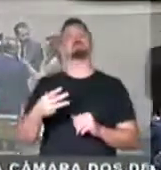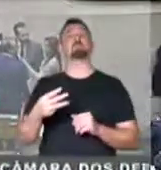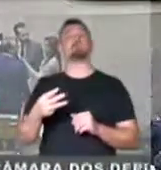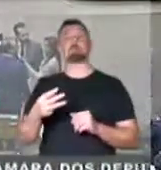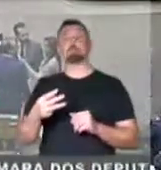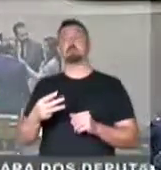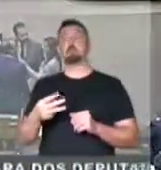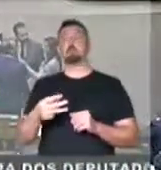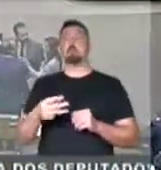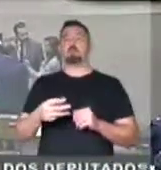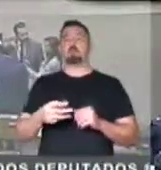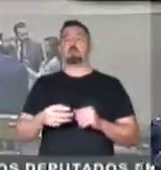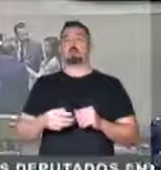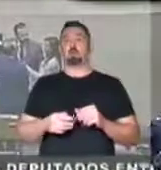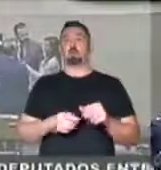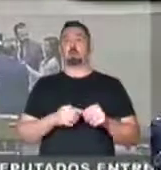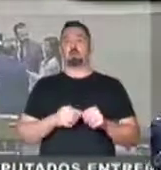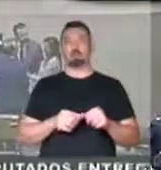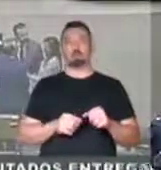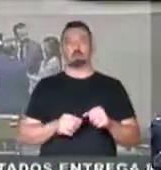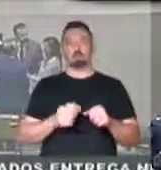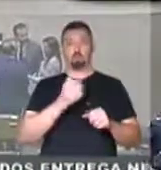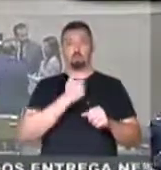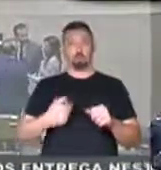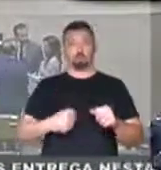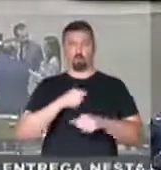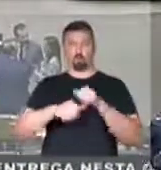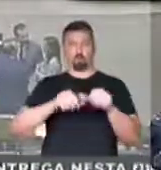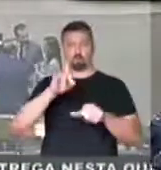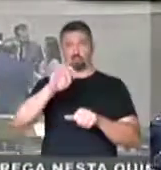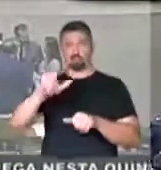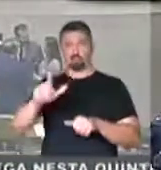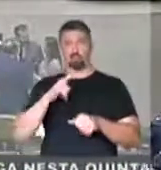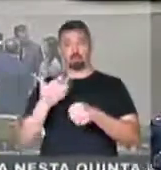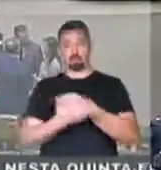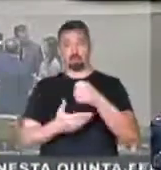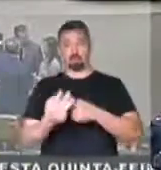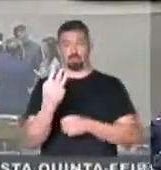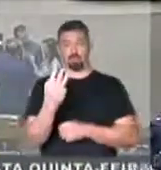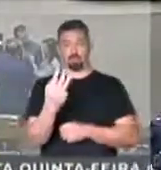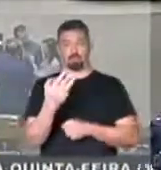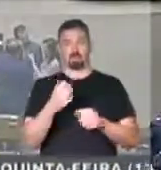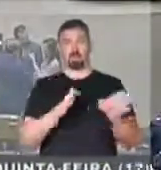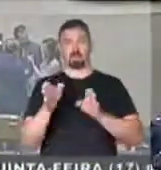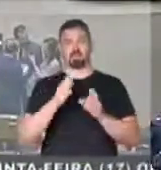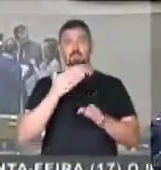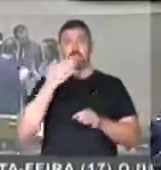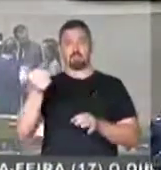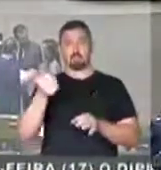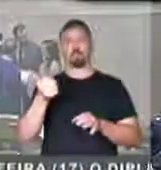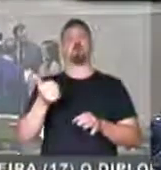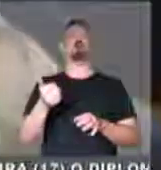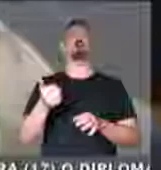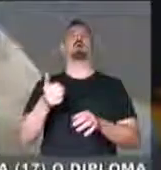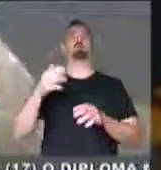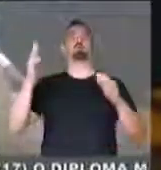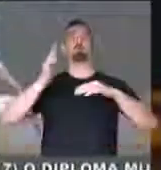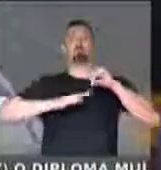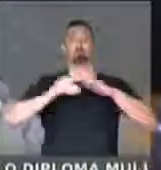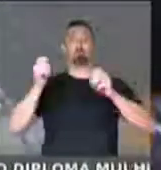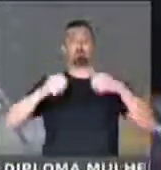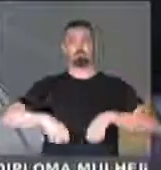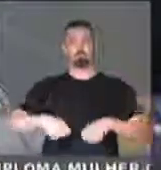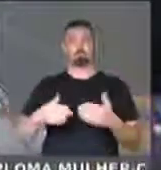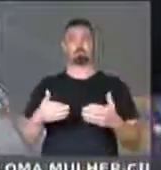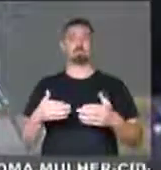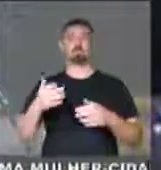que é a digitalização do Estado brasileiro, está edificada sobre três pilares: melhorar o acesso, a agilidade e a eficiência.